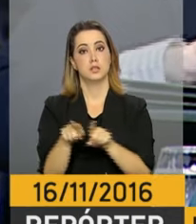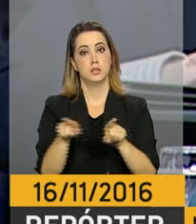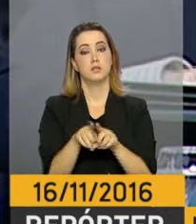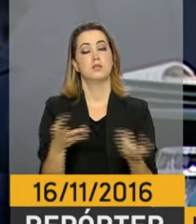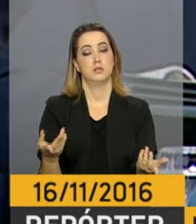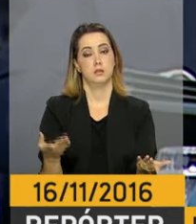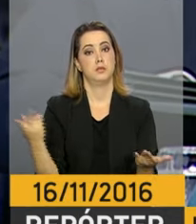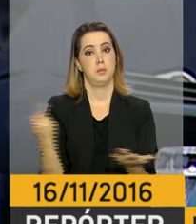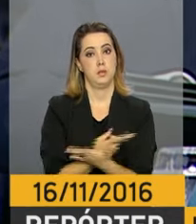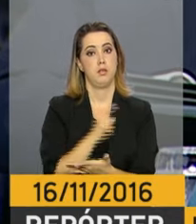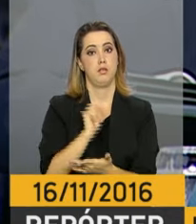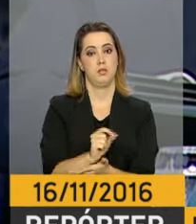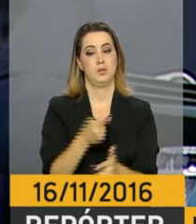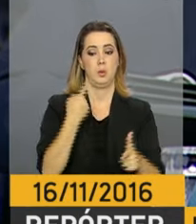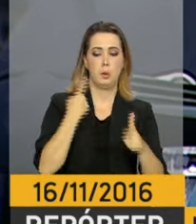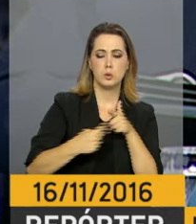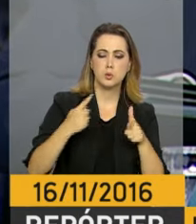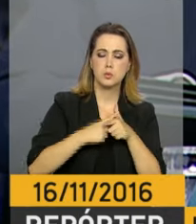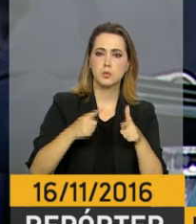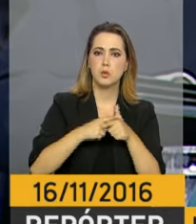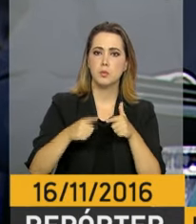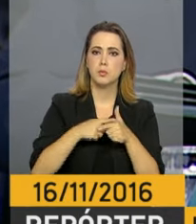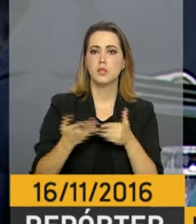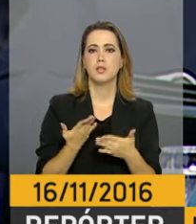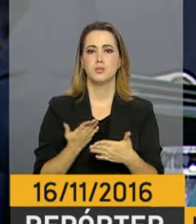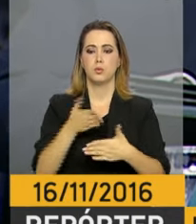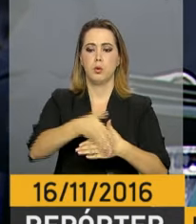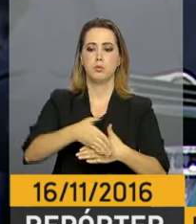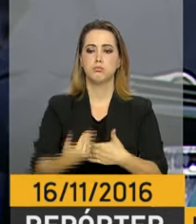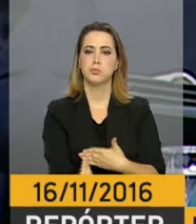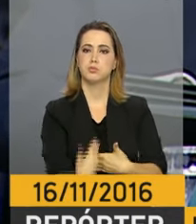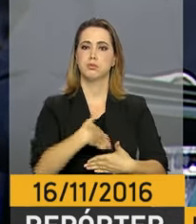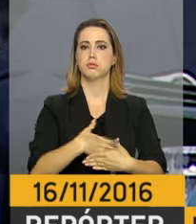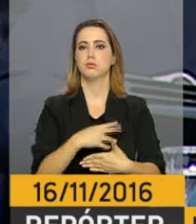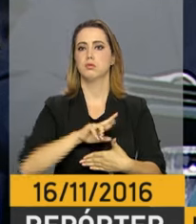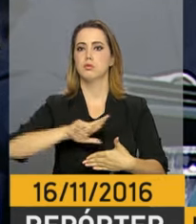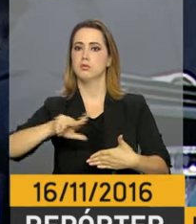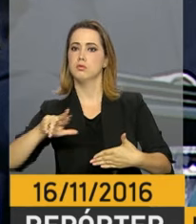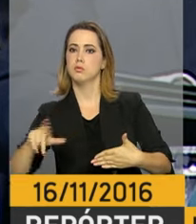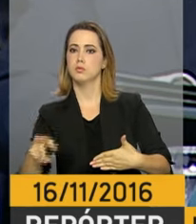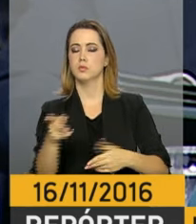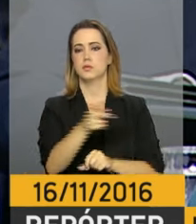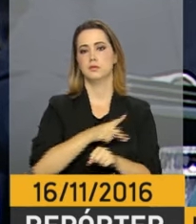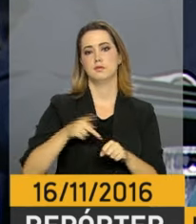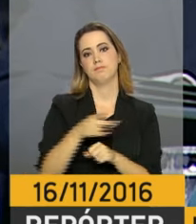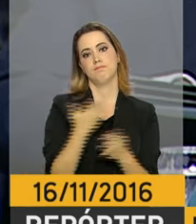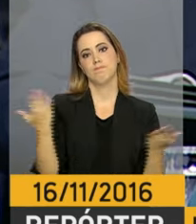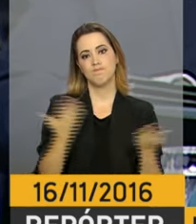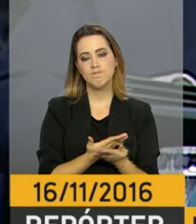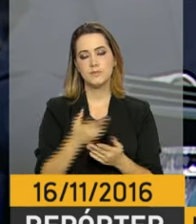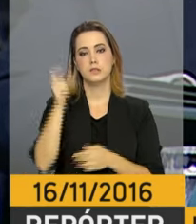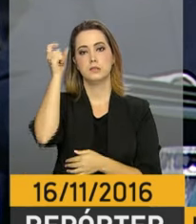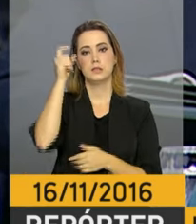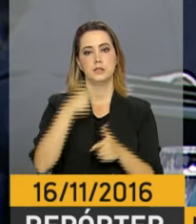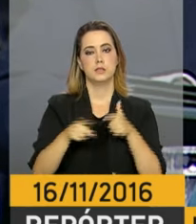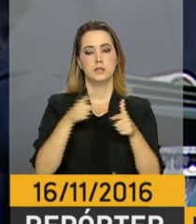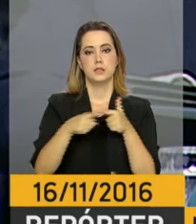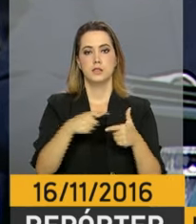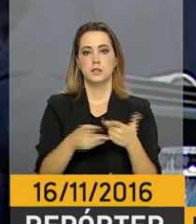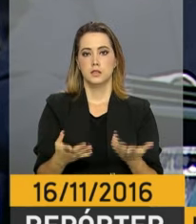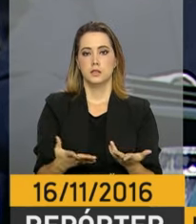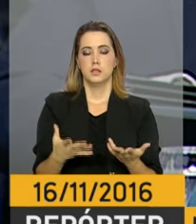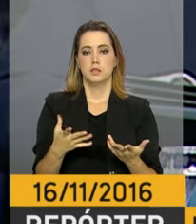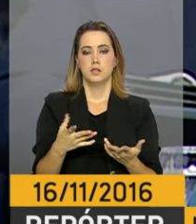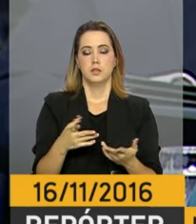questão dos crimes transnacionais portanto um dos maiores dramas do tempo presente devo dizer